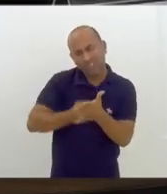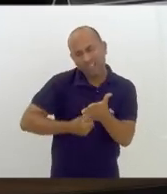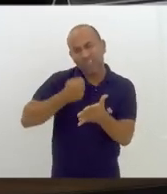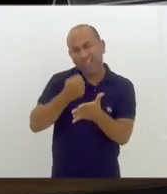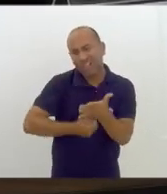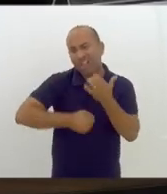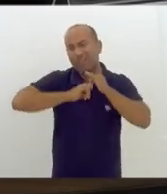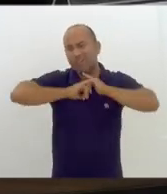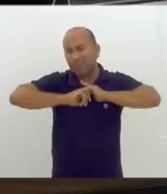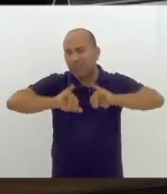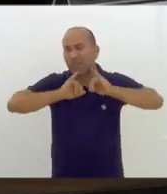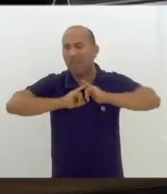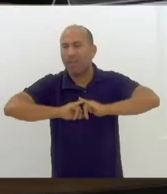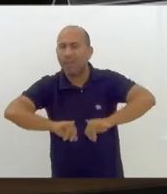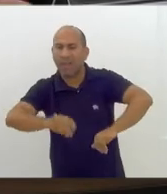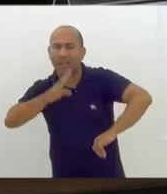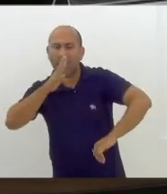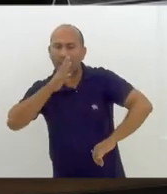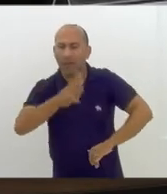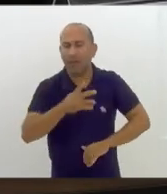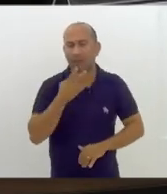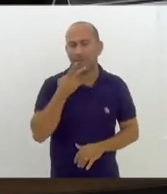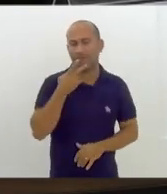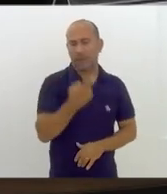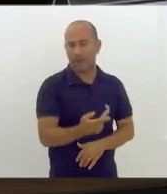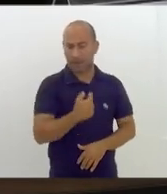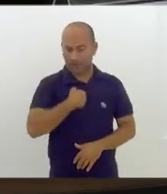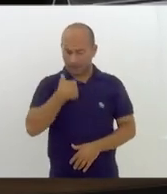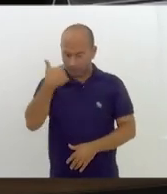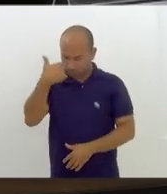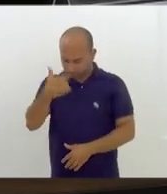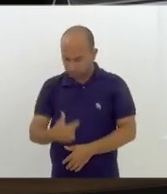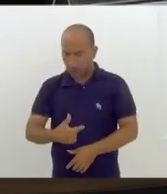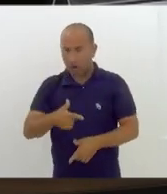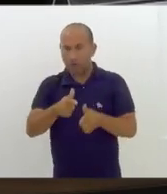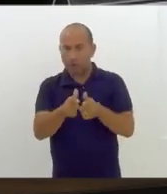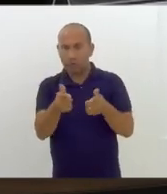denuncie, que a gente fale, eu, como jornalista,